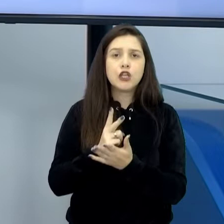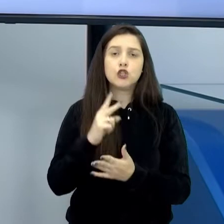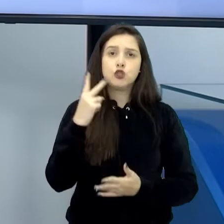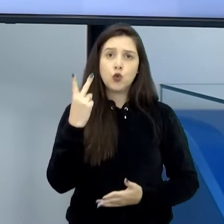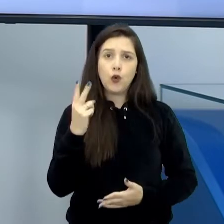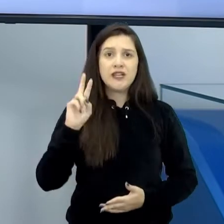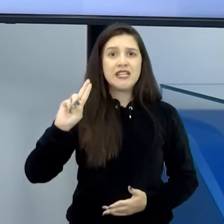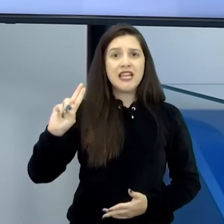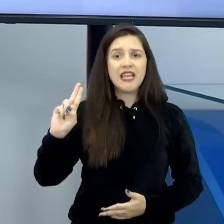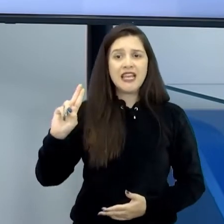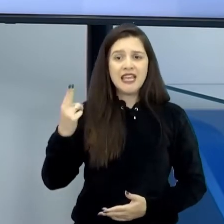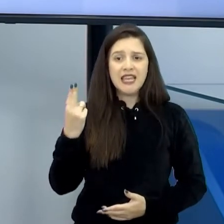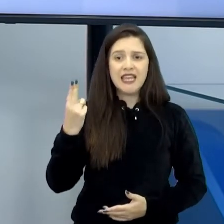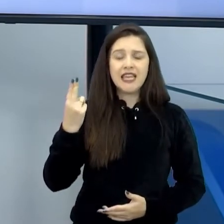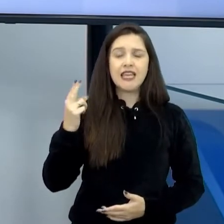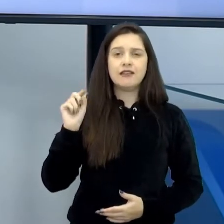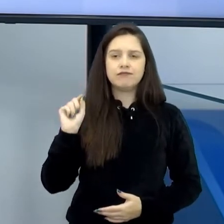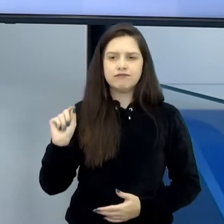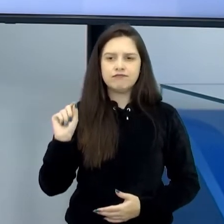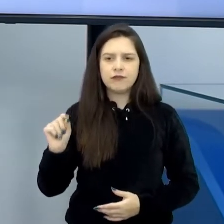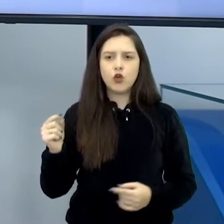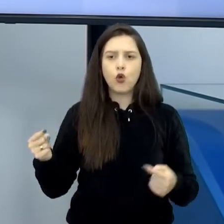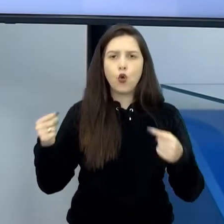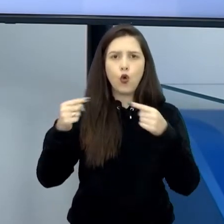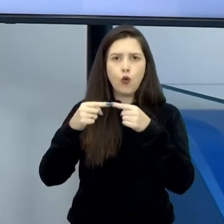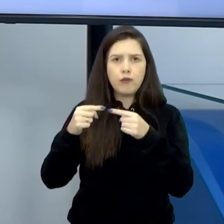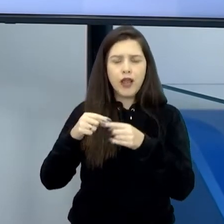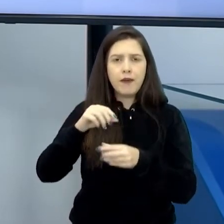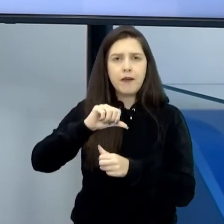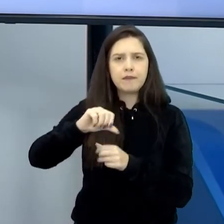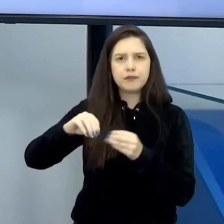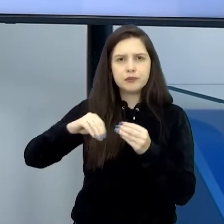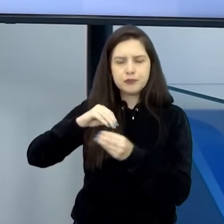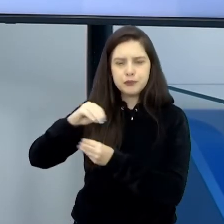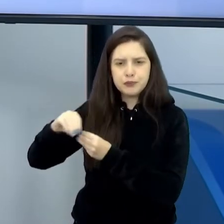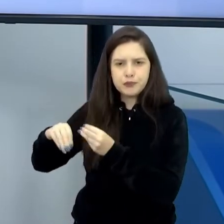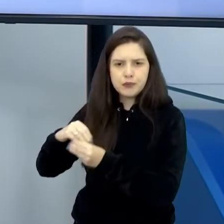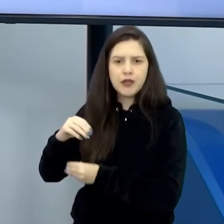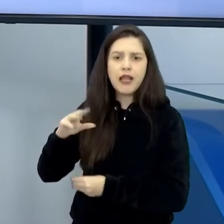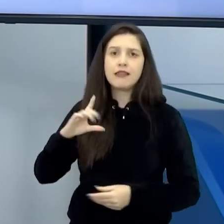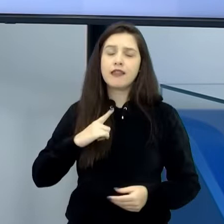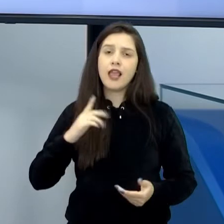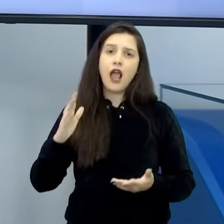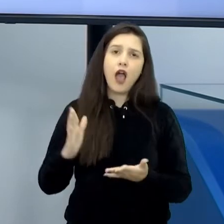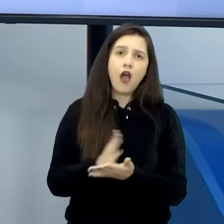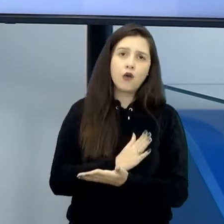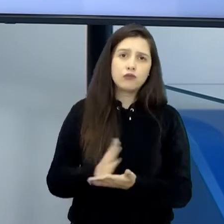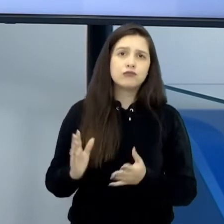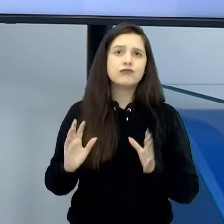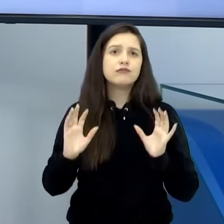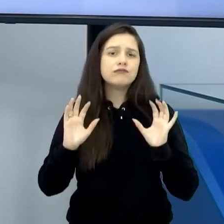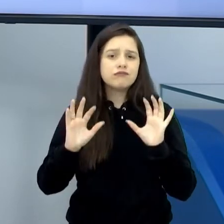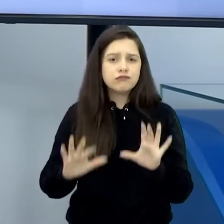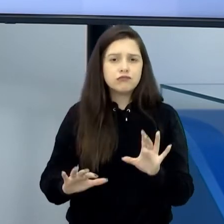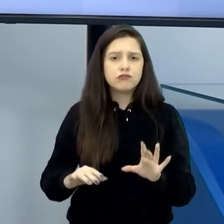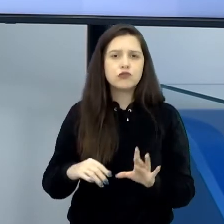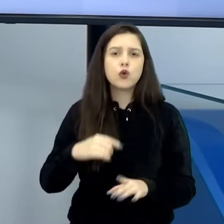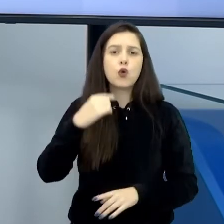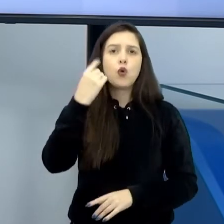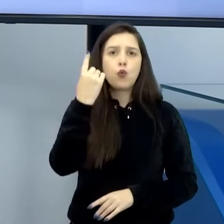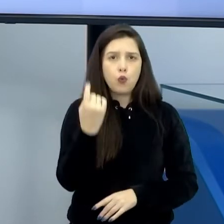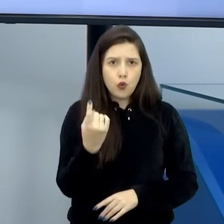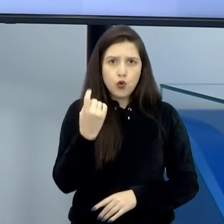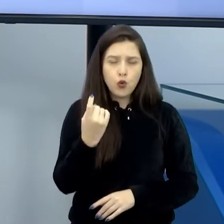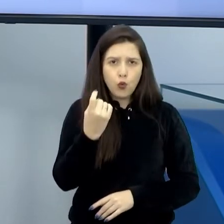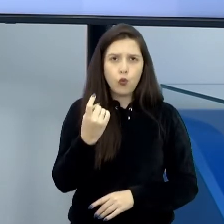reagentes que vão se combinar produzindo um produto. Ou nós temos alguns casos de reações também que nós podemos ter um único